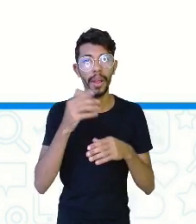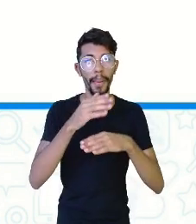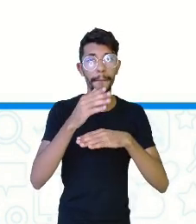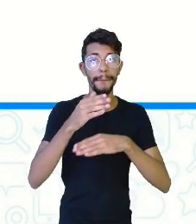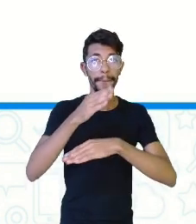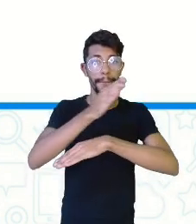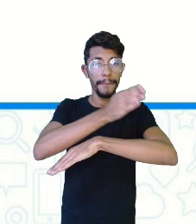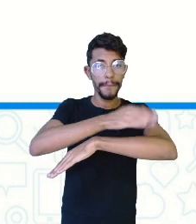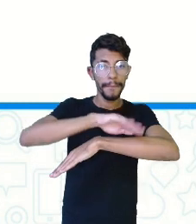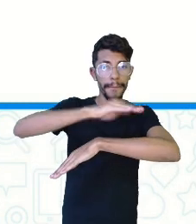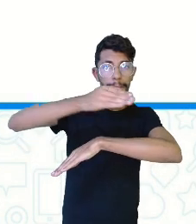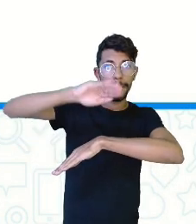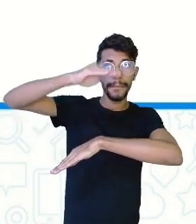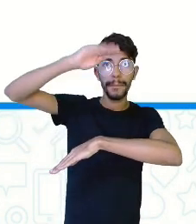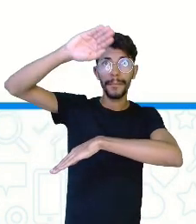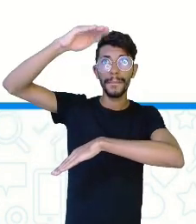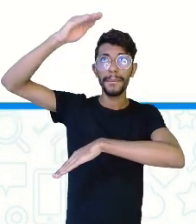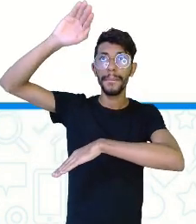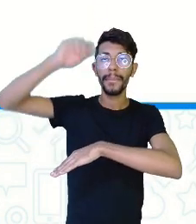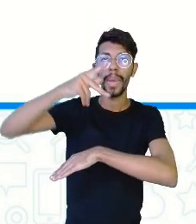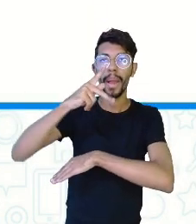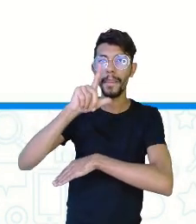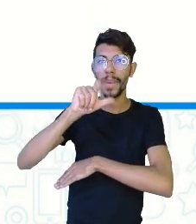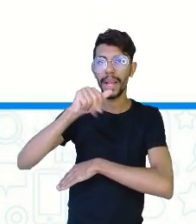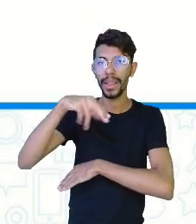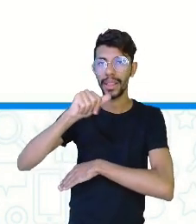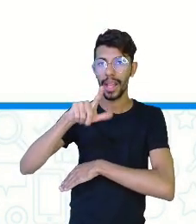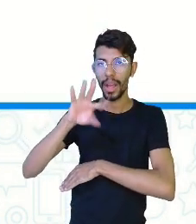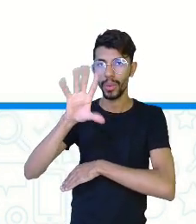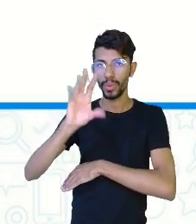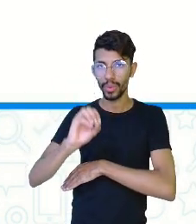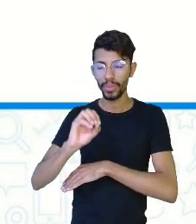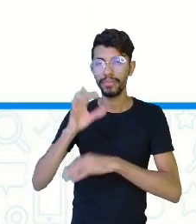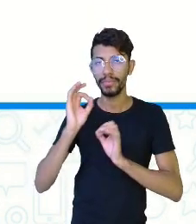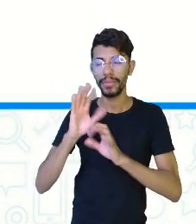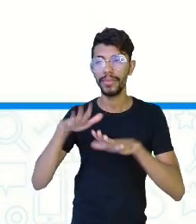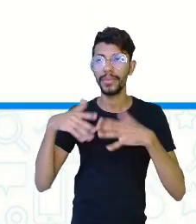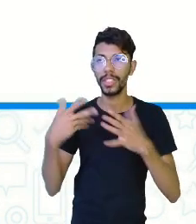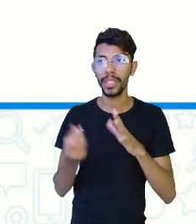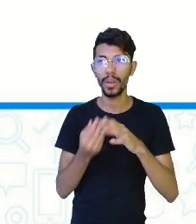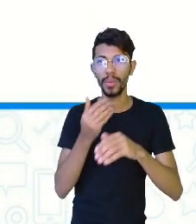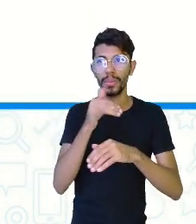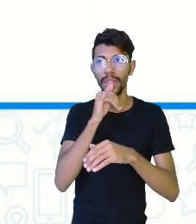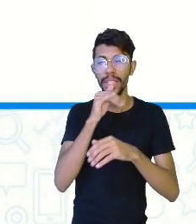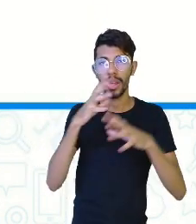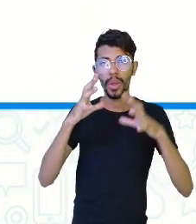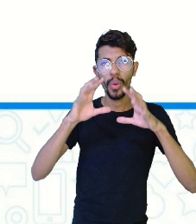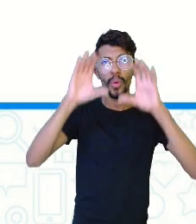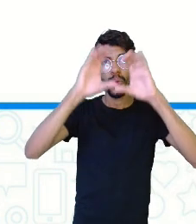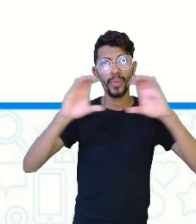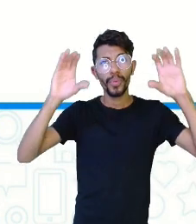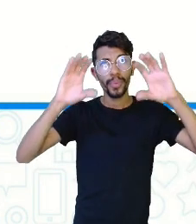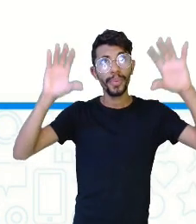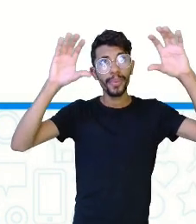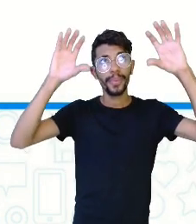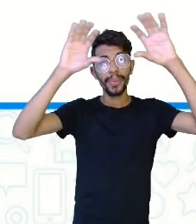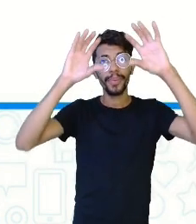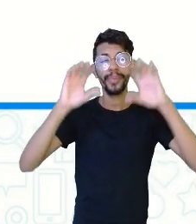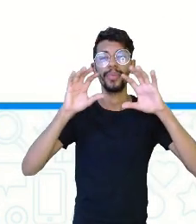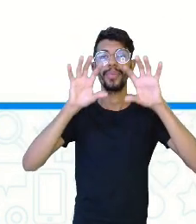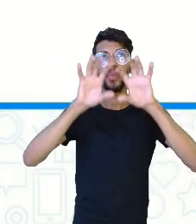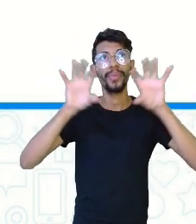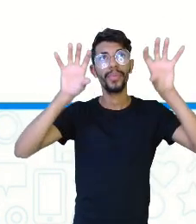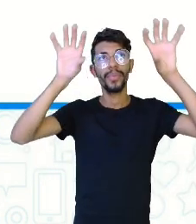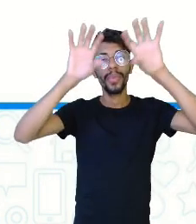bem elevadas, compostos de montes, montanhas. Então, quando a formação de nuvens, os ventos úmidos